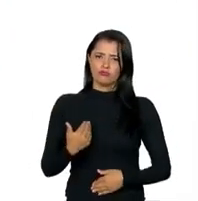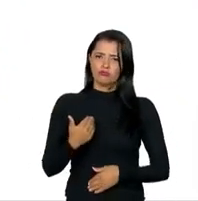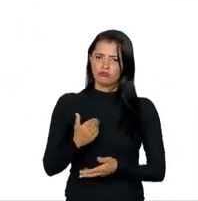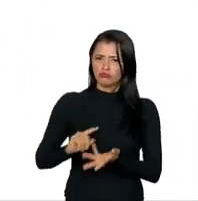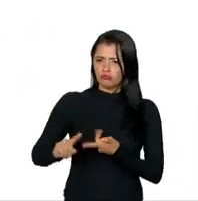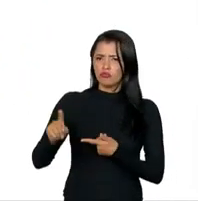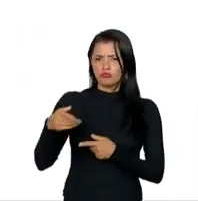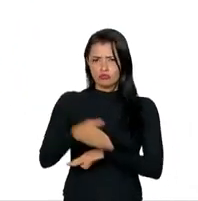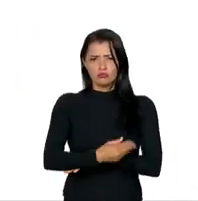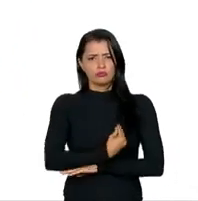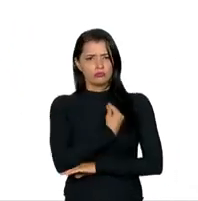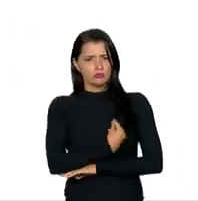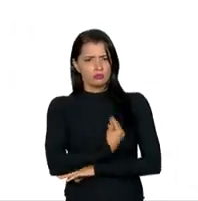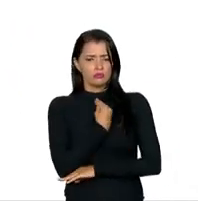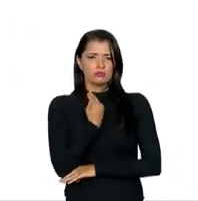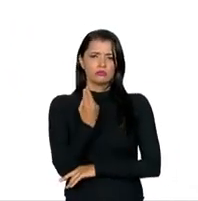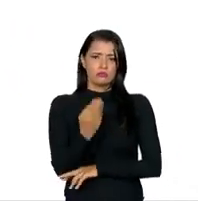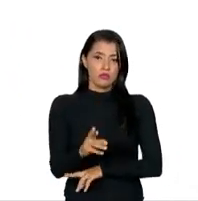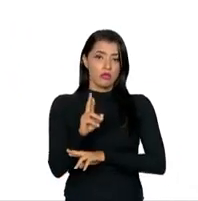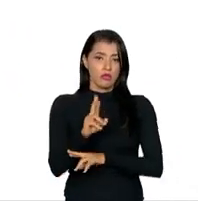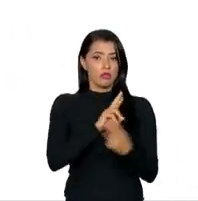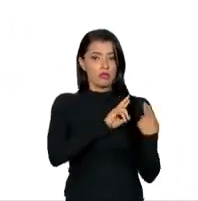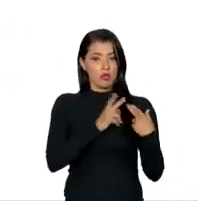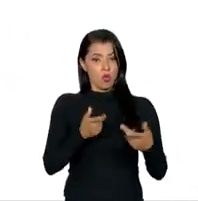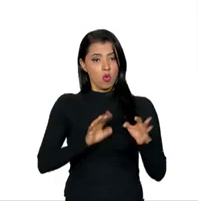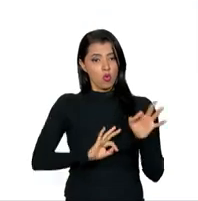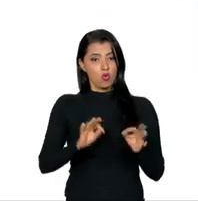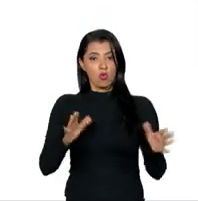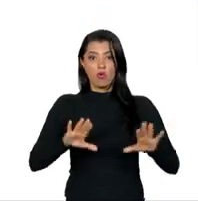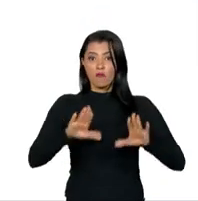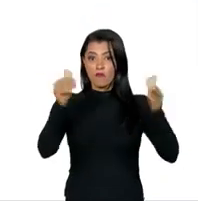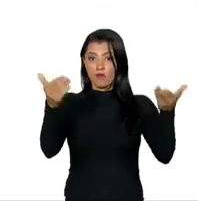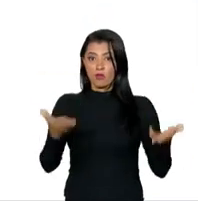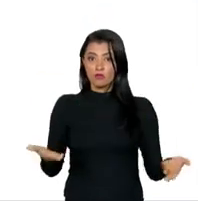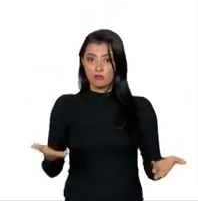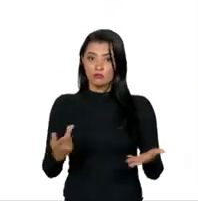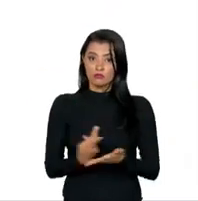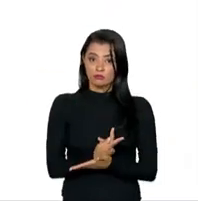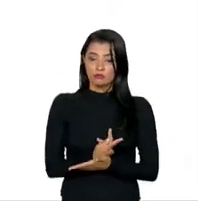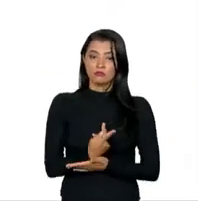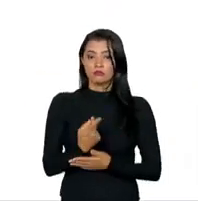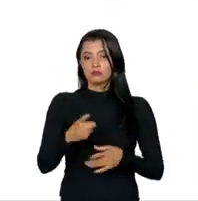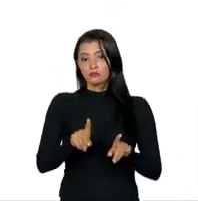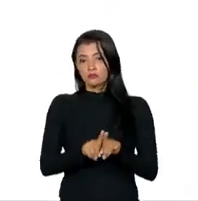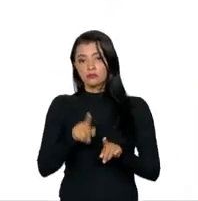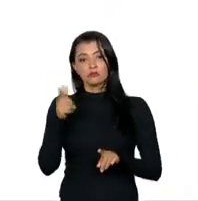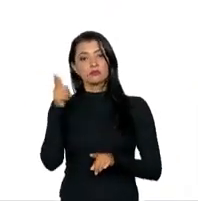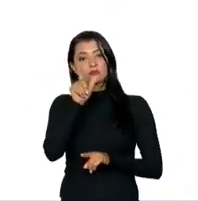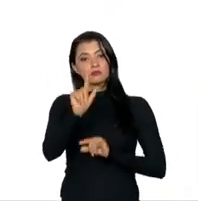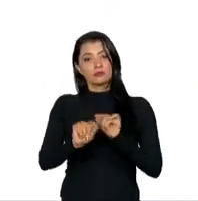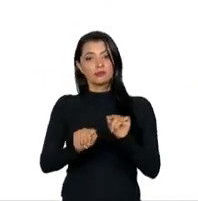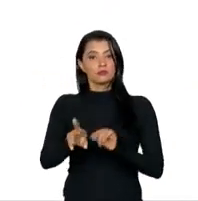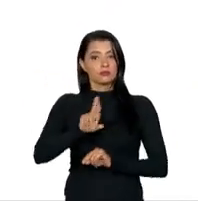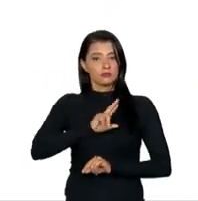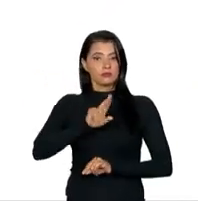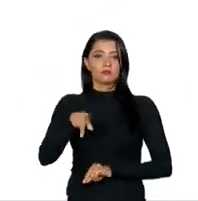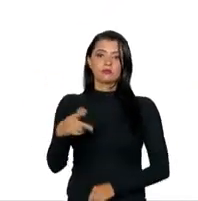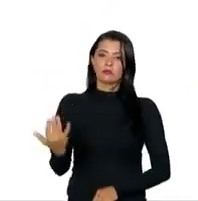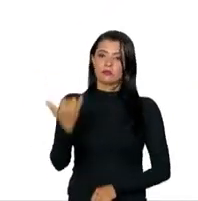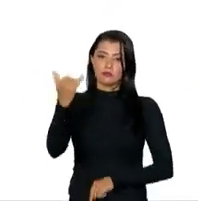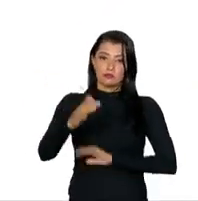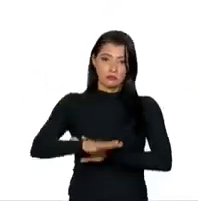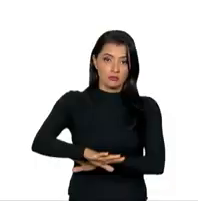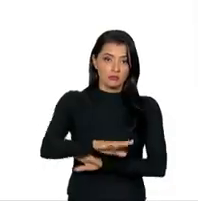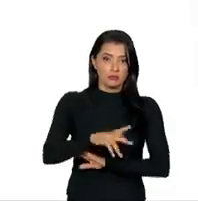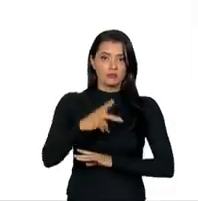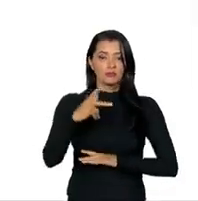são responsáveis por esse evento de hoje, e que alcançou resultados importantes para a